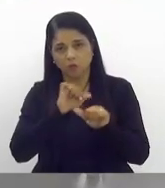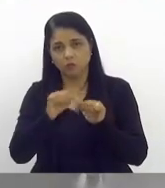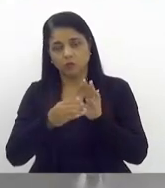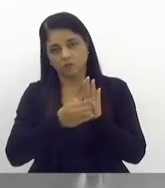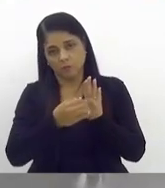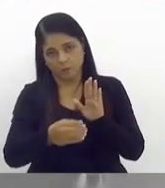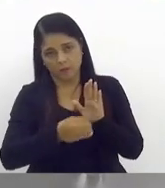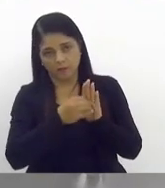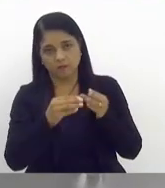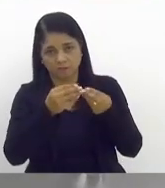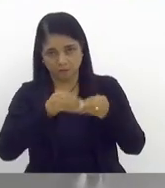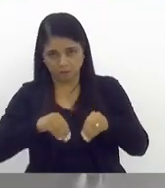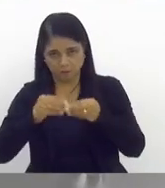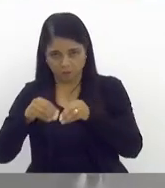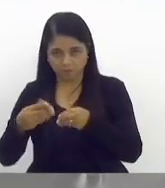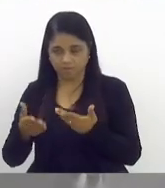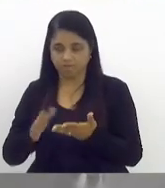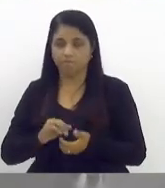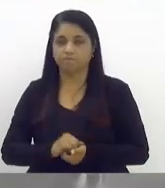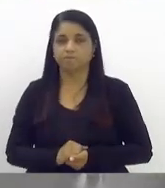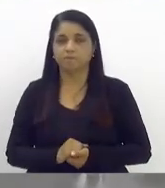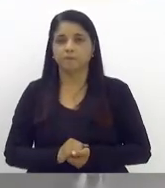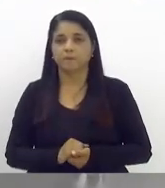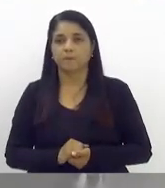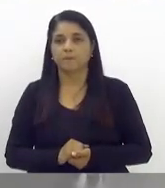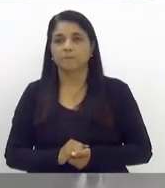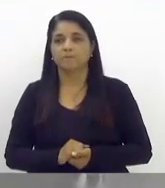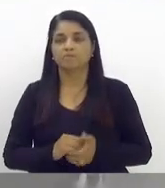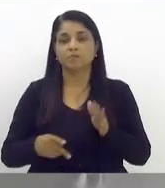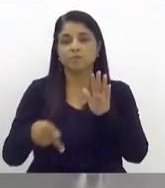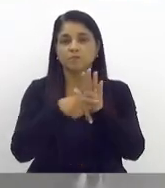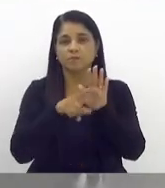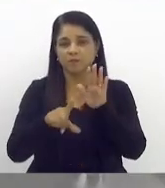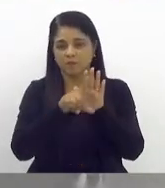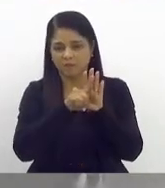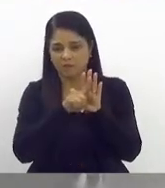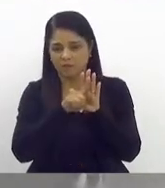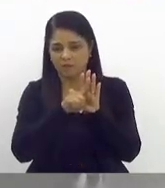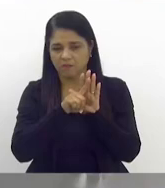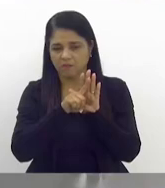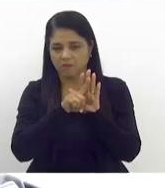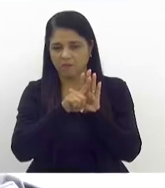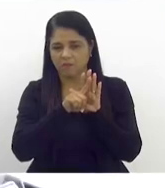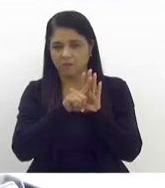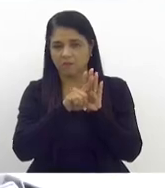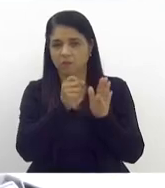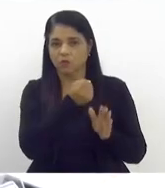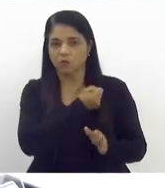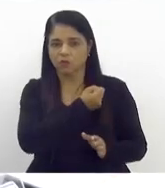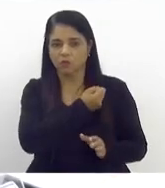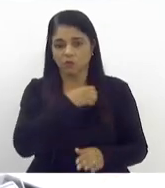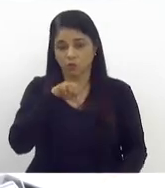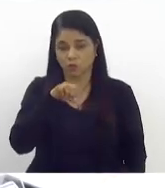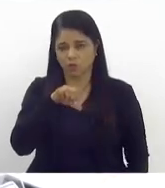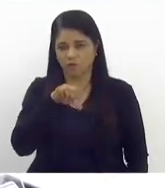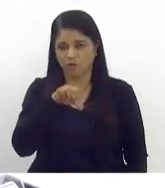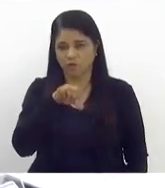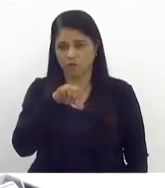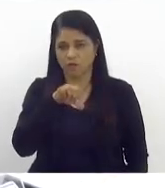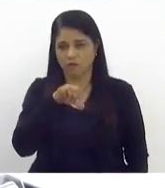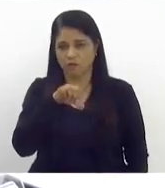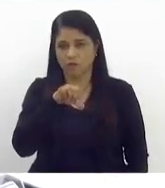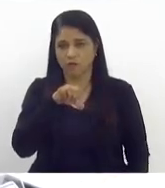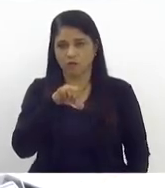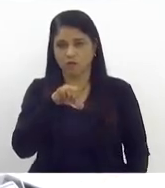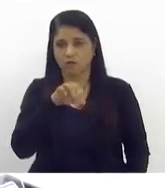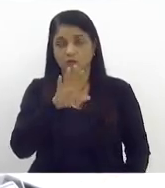pela prejudicabilidade. Chamou o projeto número... Na verdade, o projeto é